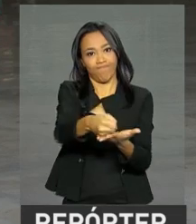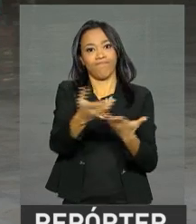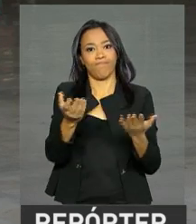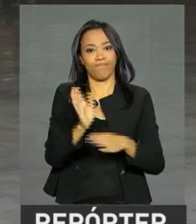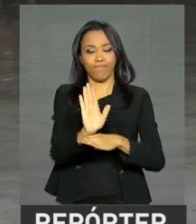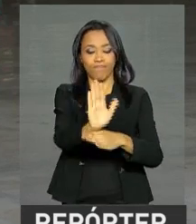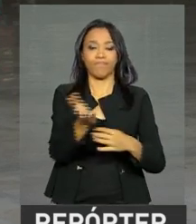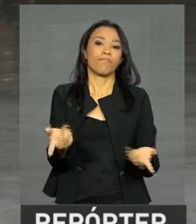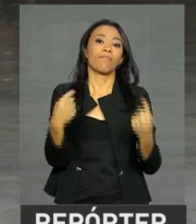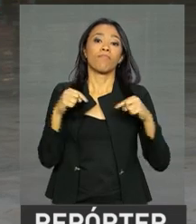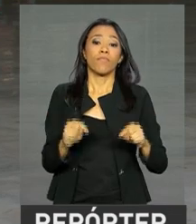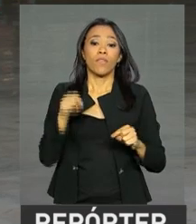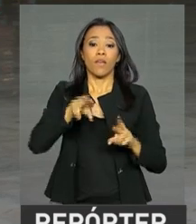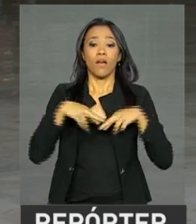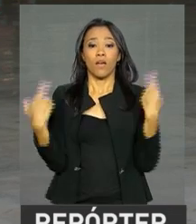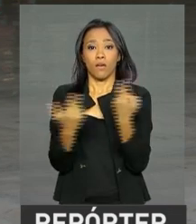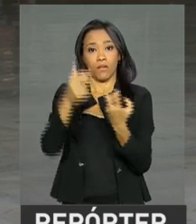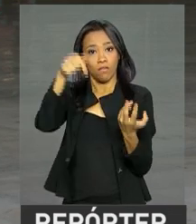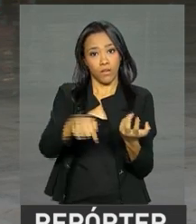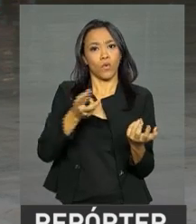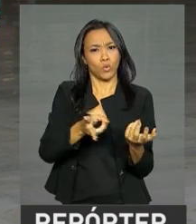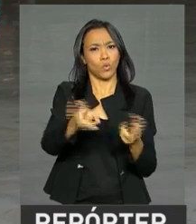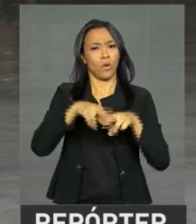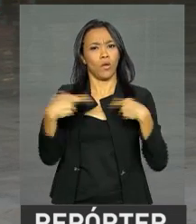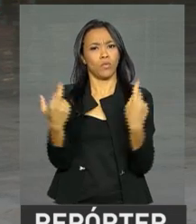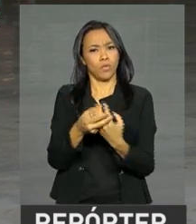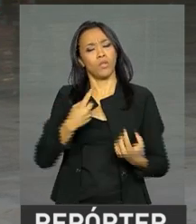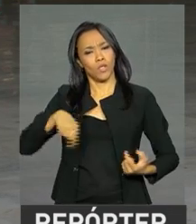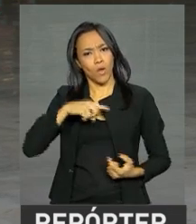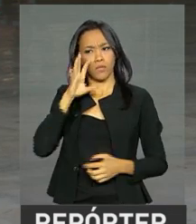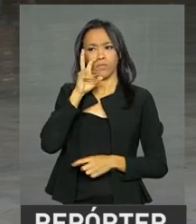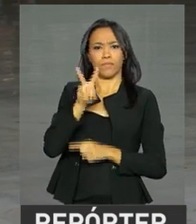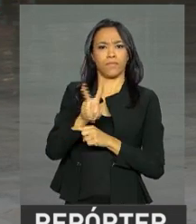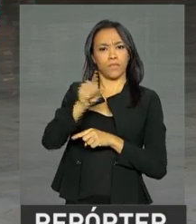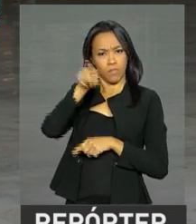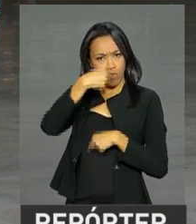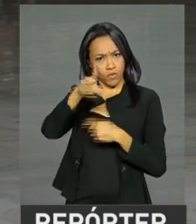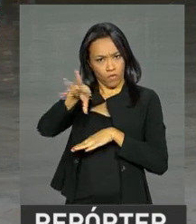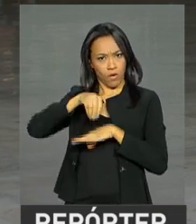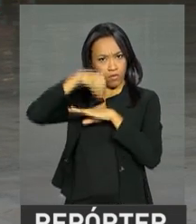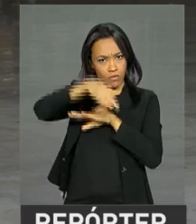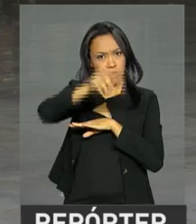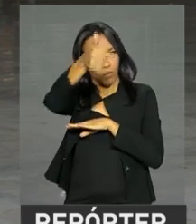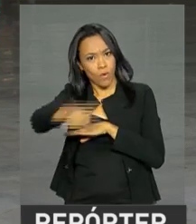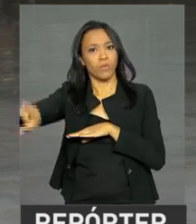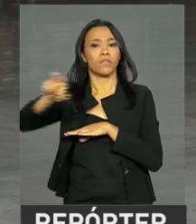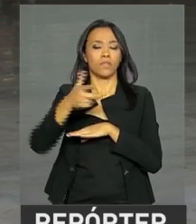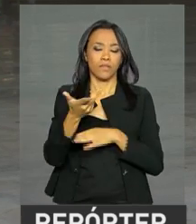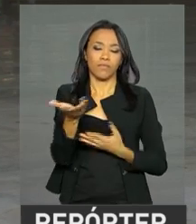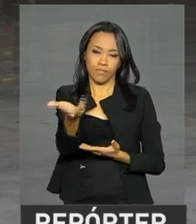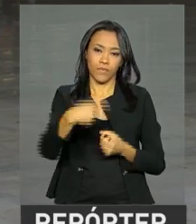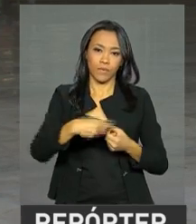Nacional a reunião aqui no Palácio do Planalto continua e nós também continuamos acompanhando eu volto a qualquer momento com outras informações